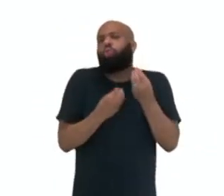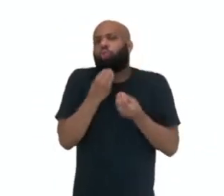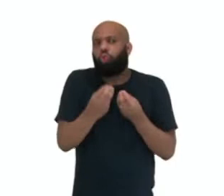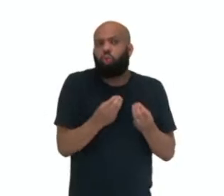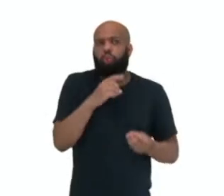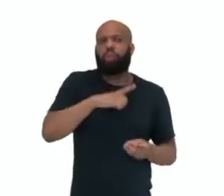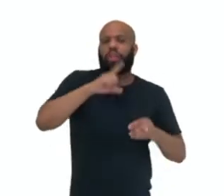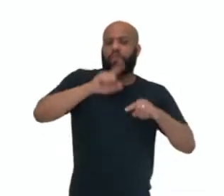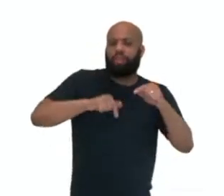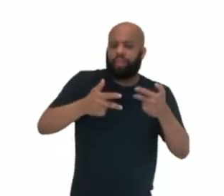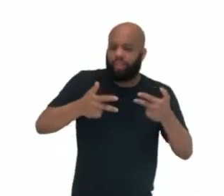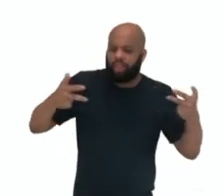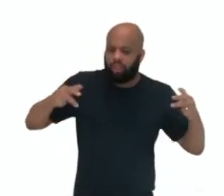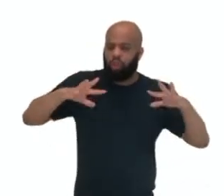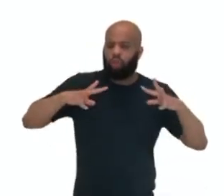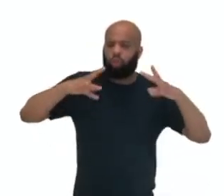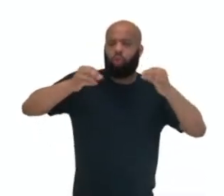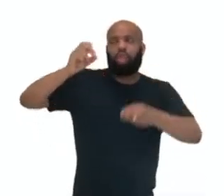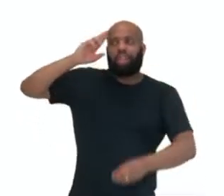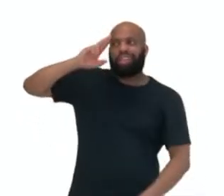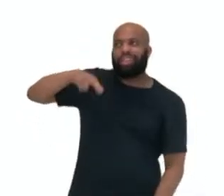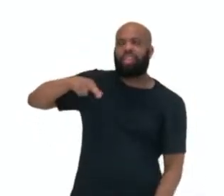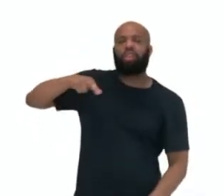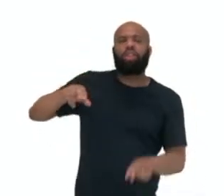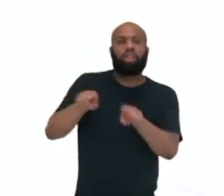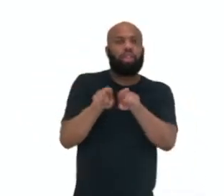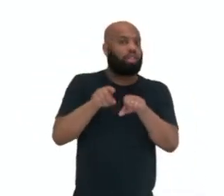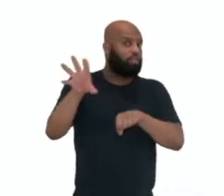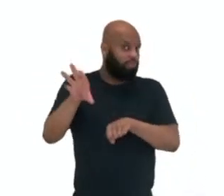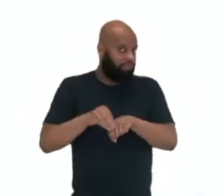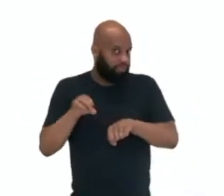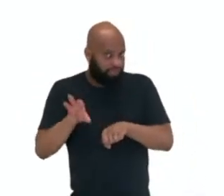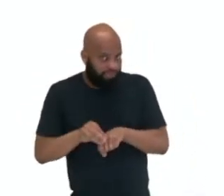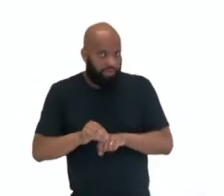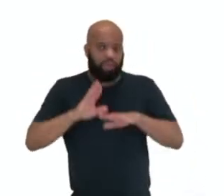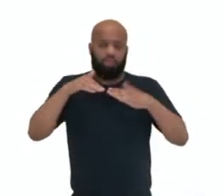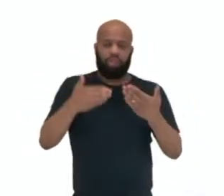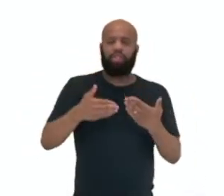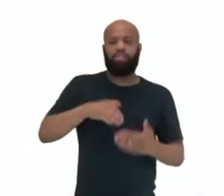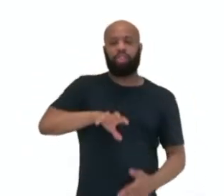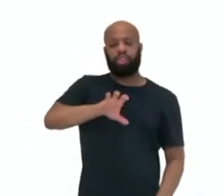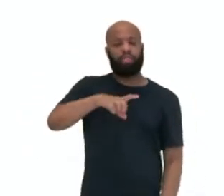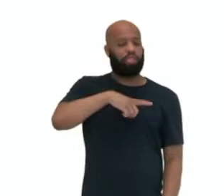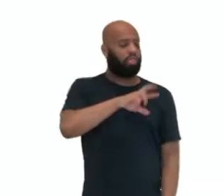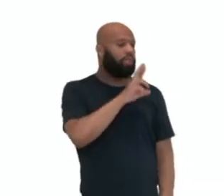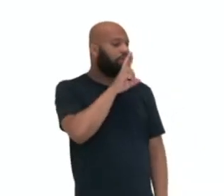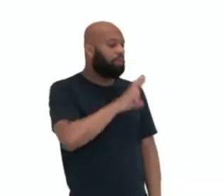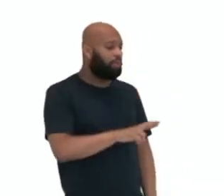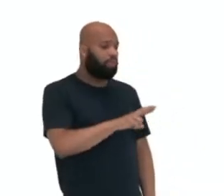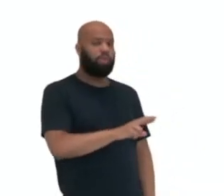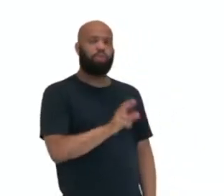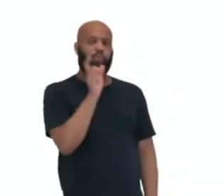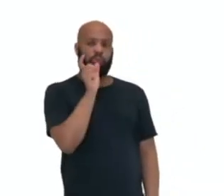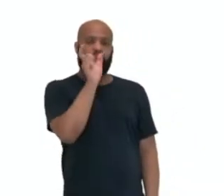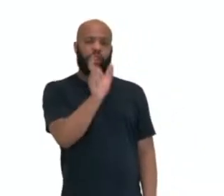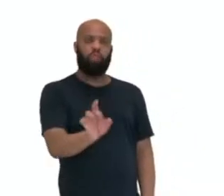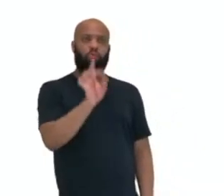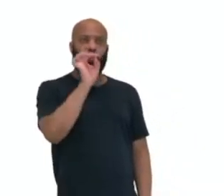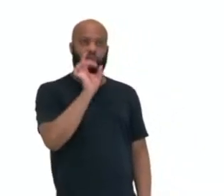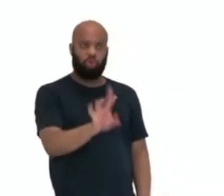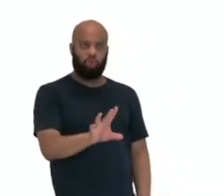os materiais de toda a razão e conhecimento? A isso respondo, numa palavra: